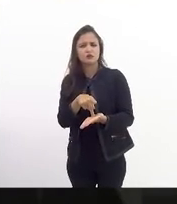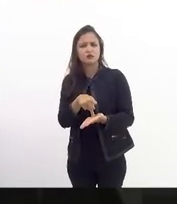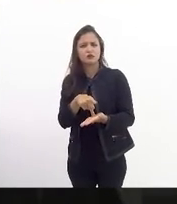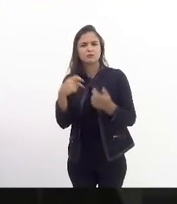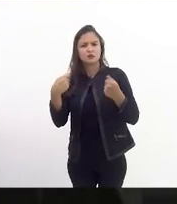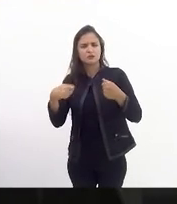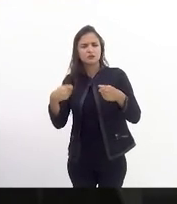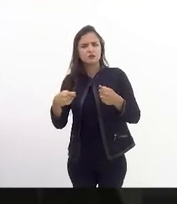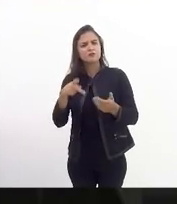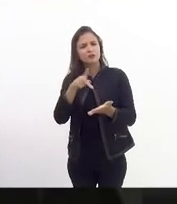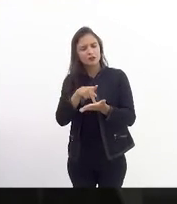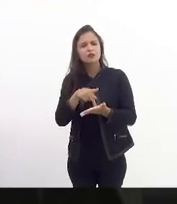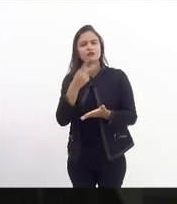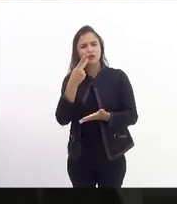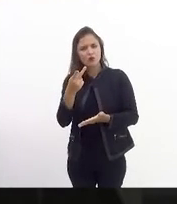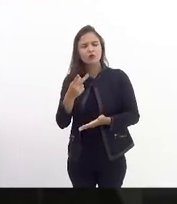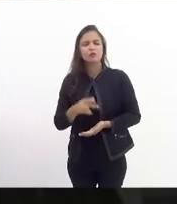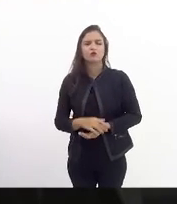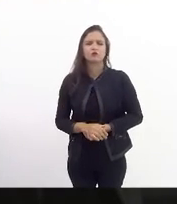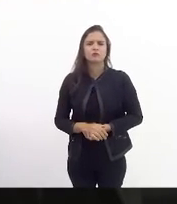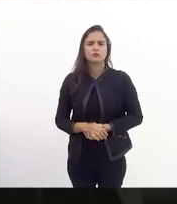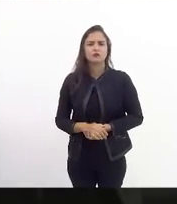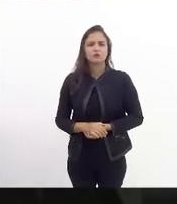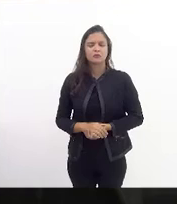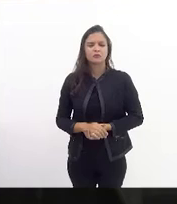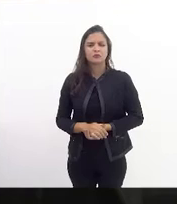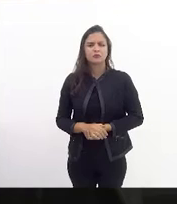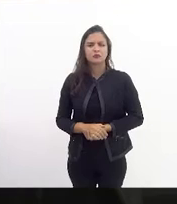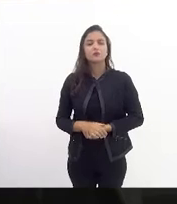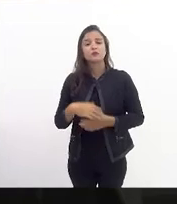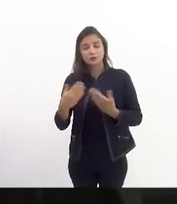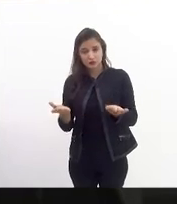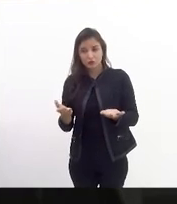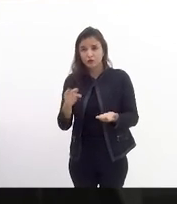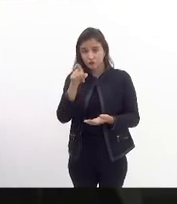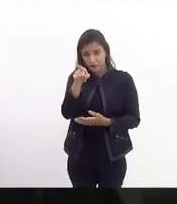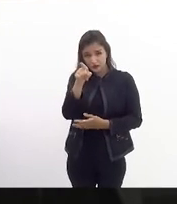Transparência e publicidade. Quantas vezes a senhora já ouviu